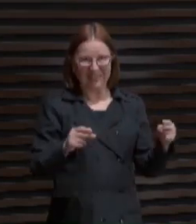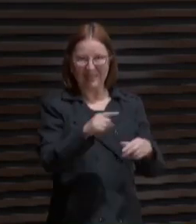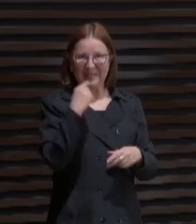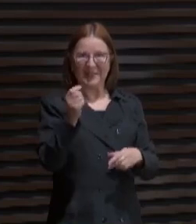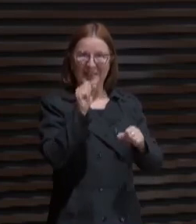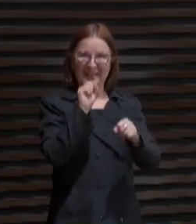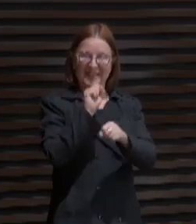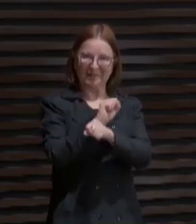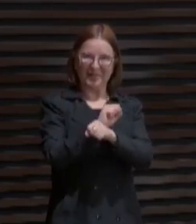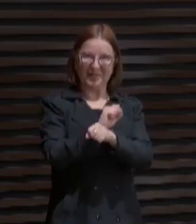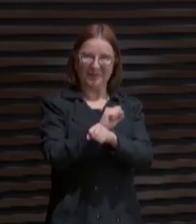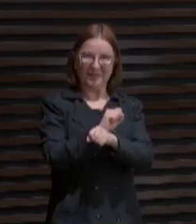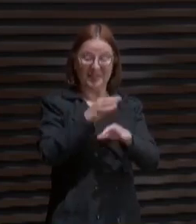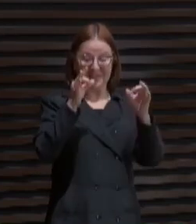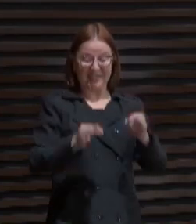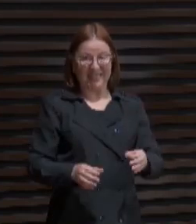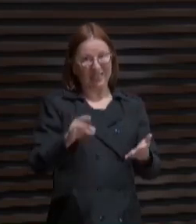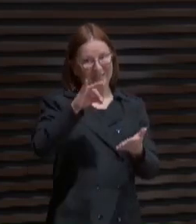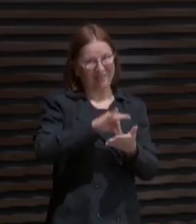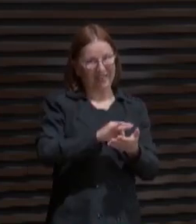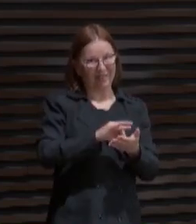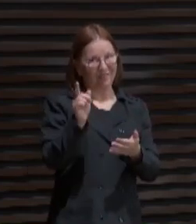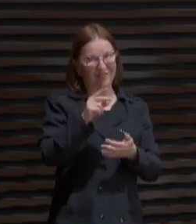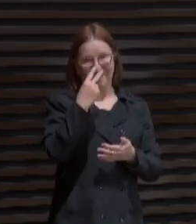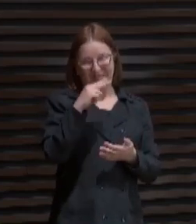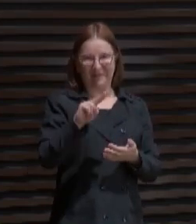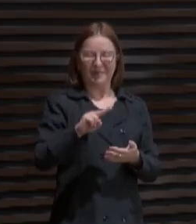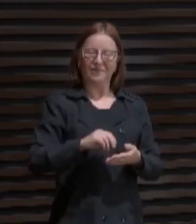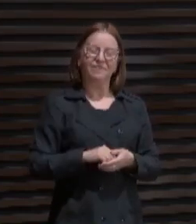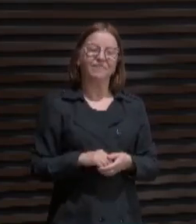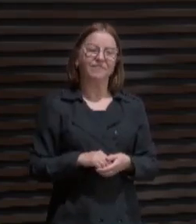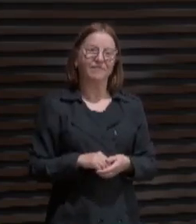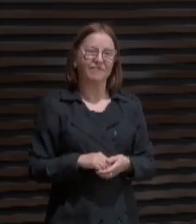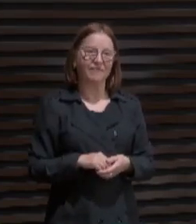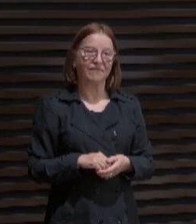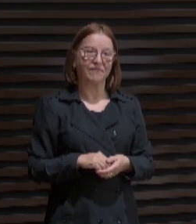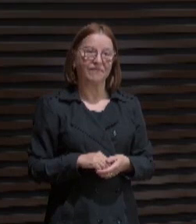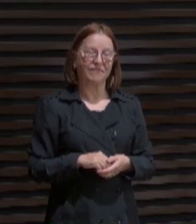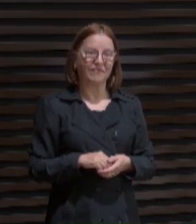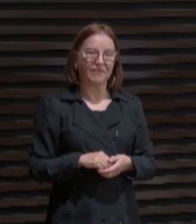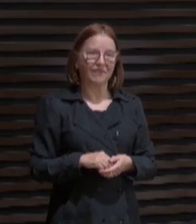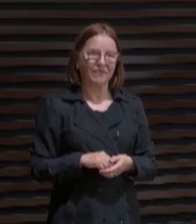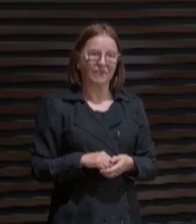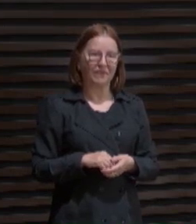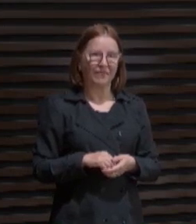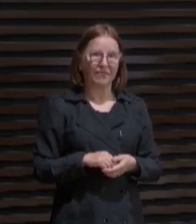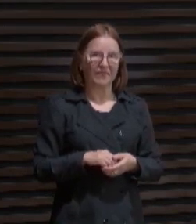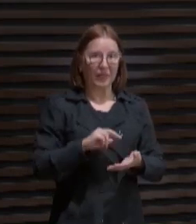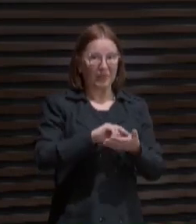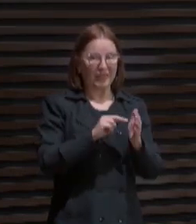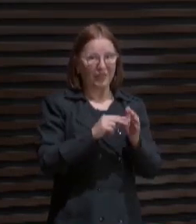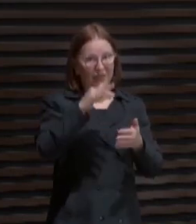a convicção de fatos que não se veem. O conceito de fé na Bíblia, pelo autor de